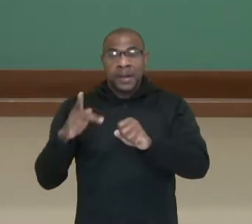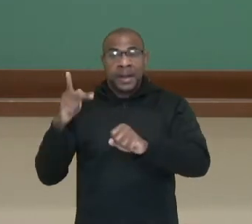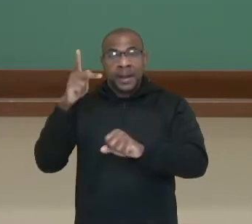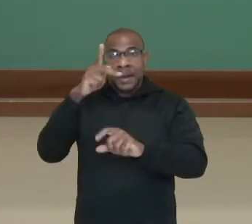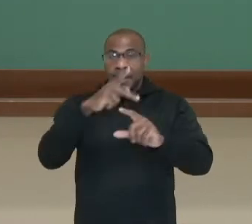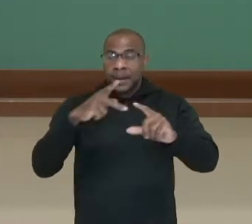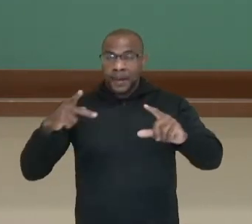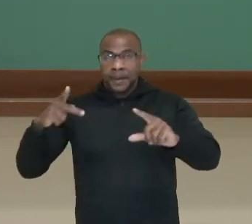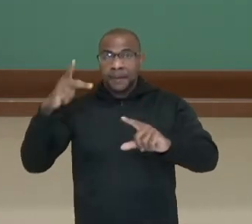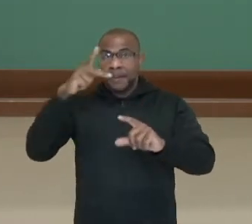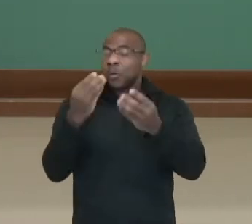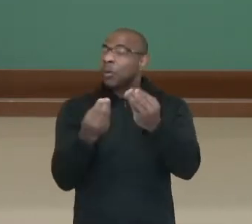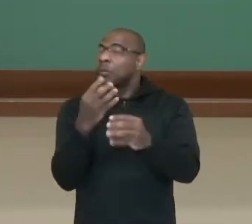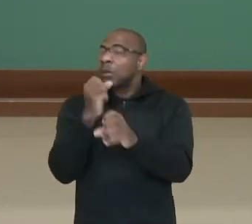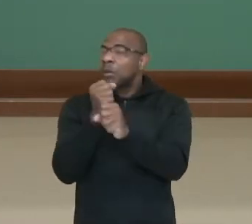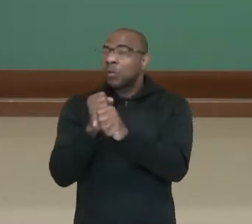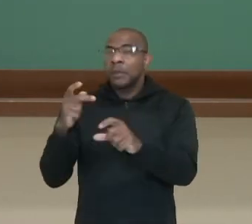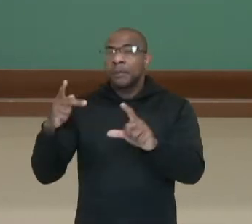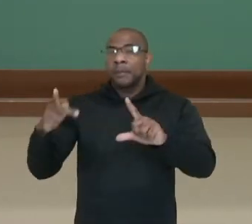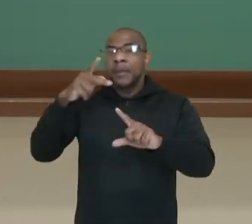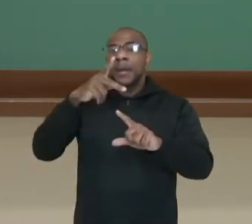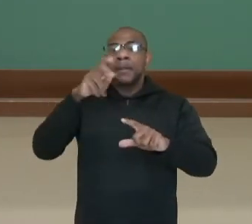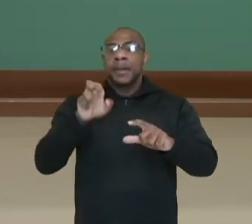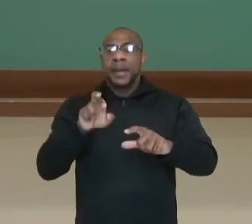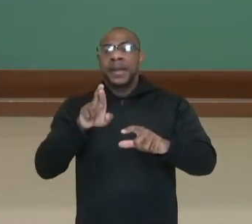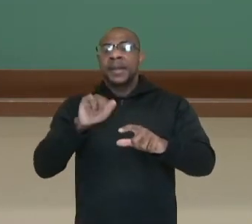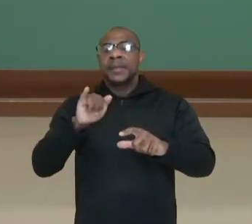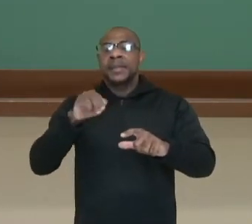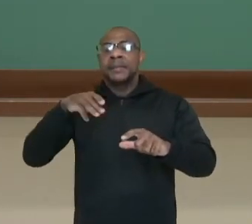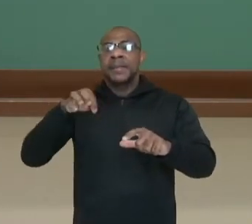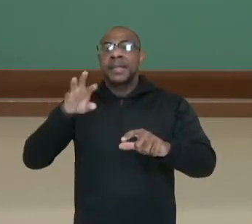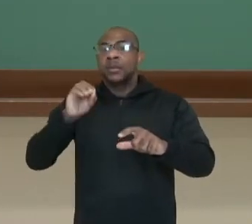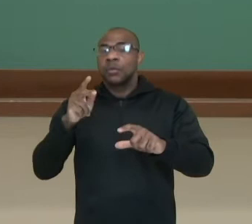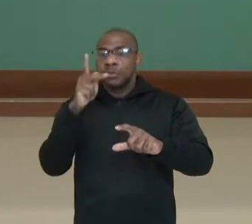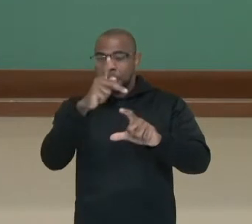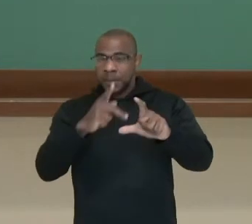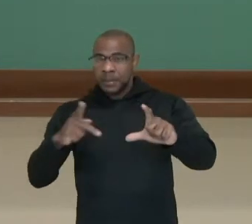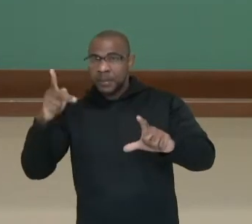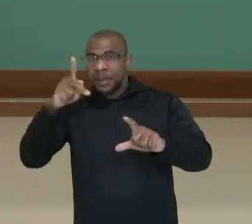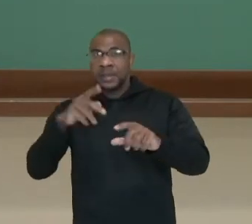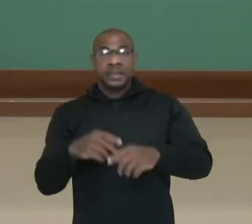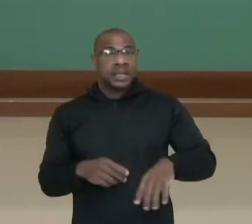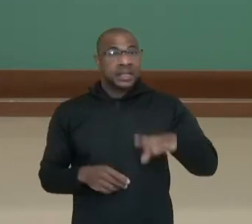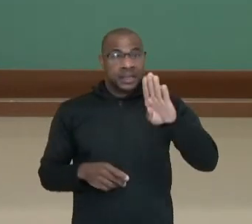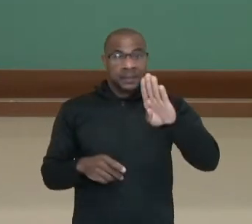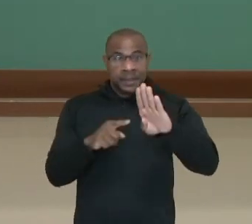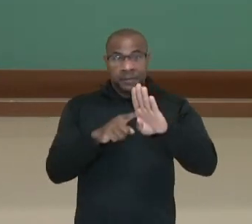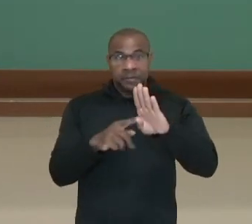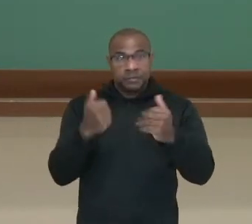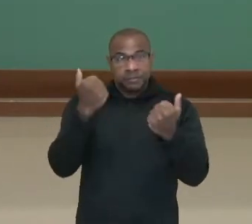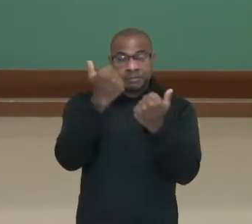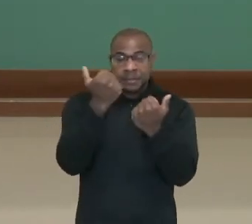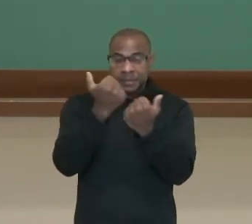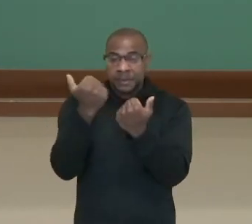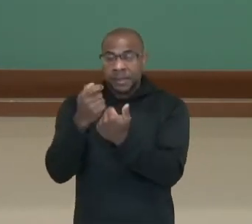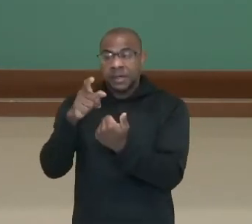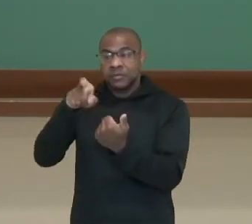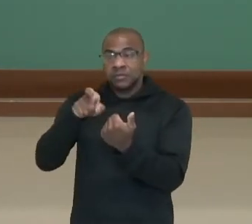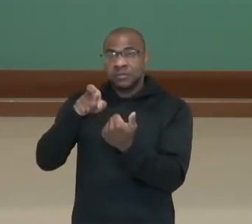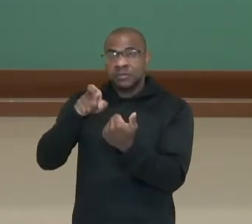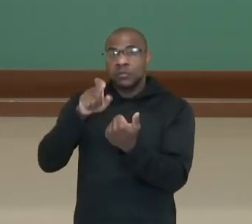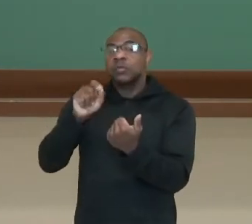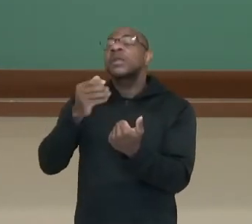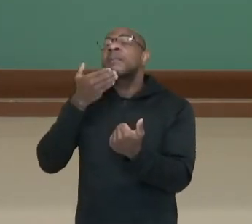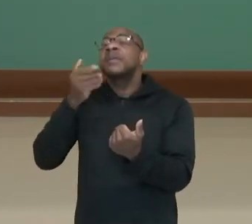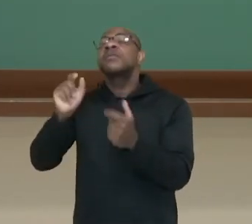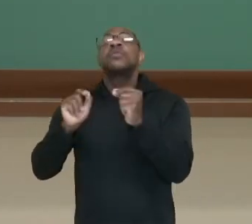Como é que calcula o perímetro de uma figura? E na letra B, você vai trocar os valores de x pelo que está pedindo ali, 2, 5